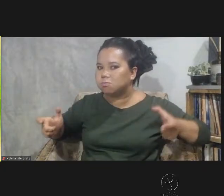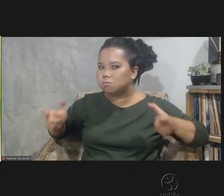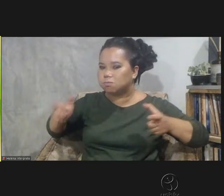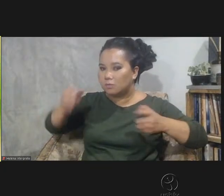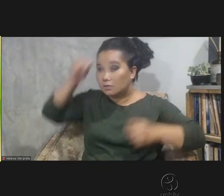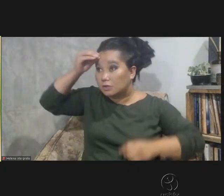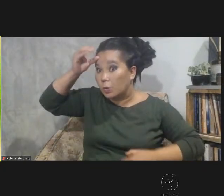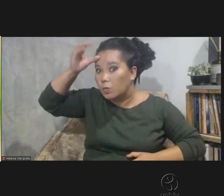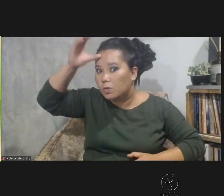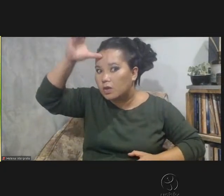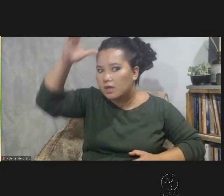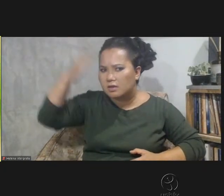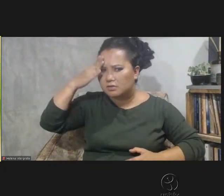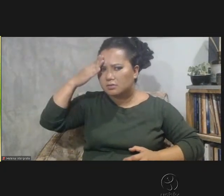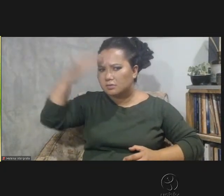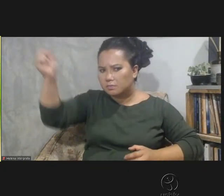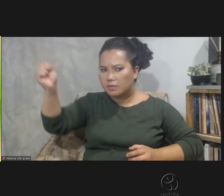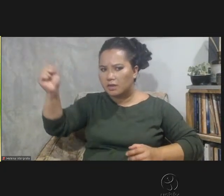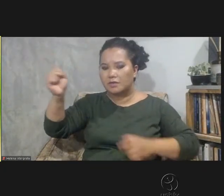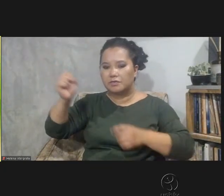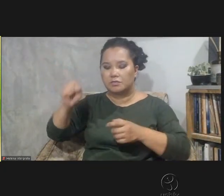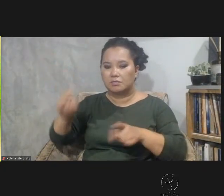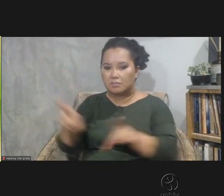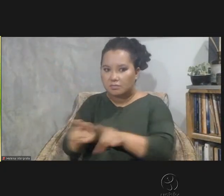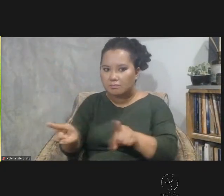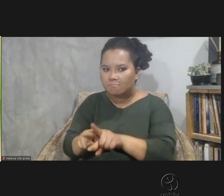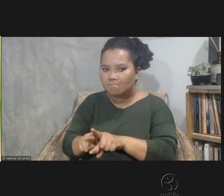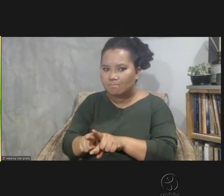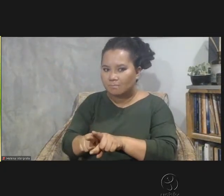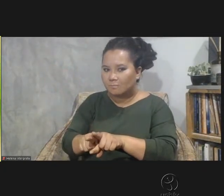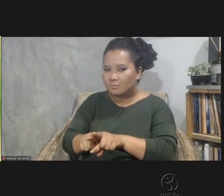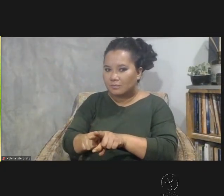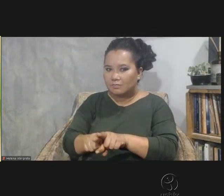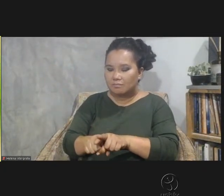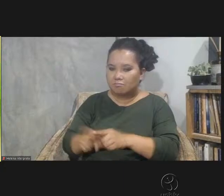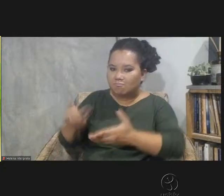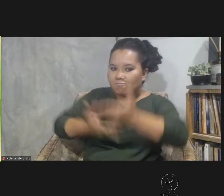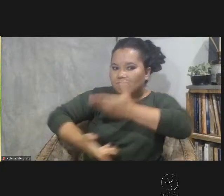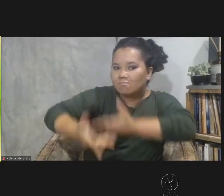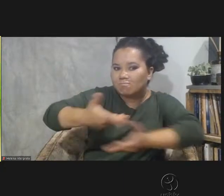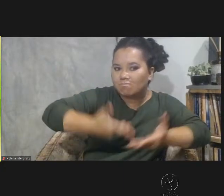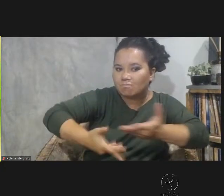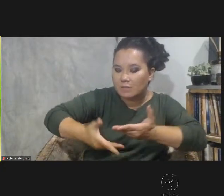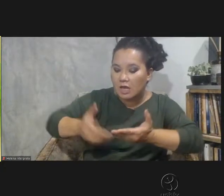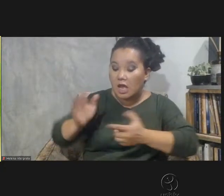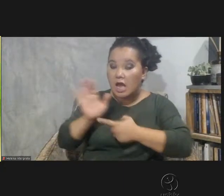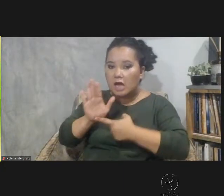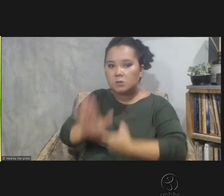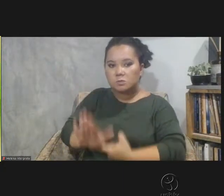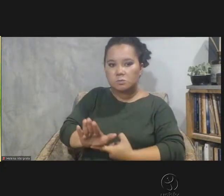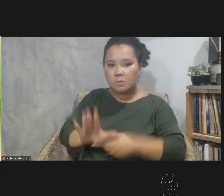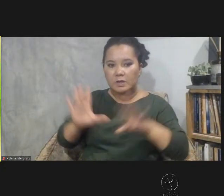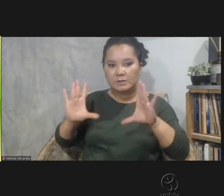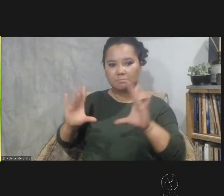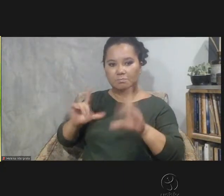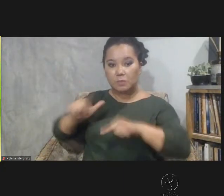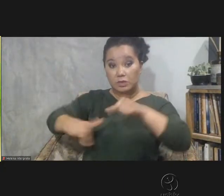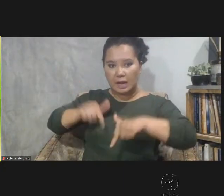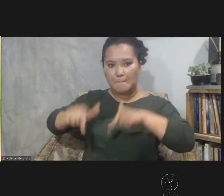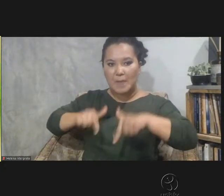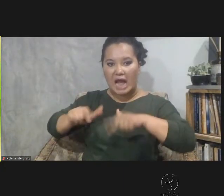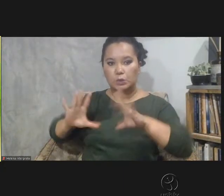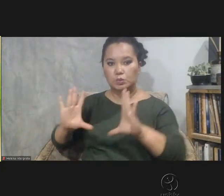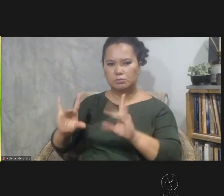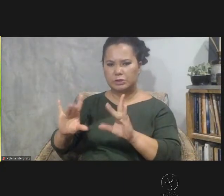consequentemente, enriqueceu também o trabalho científico e a exploração científica e